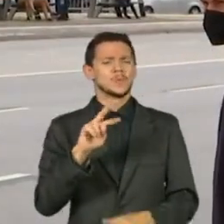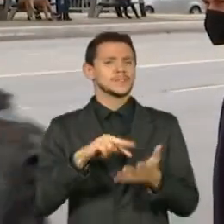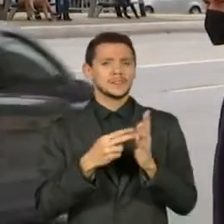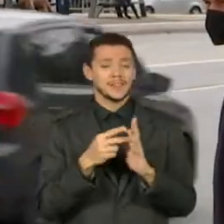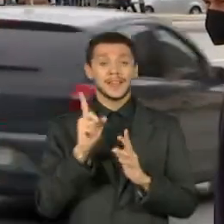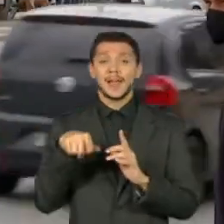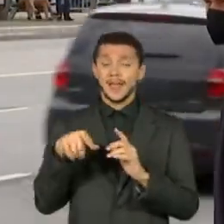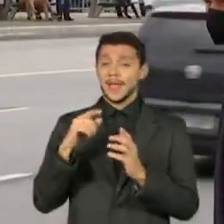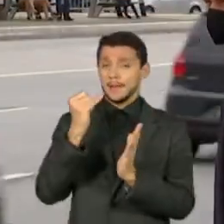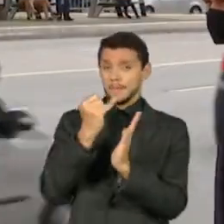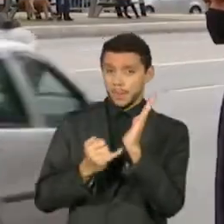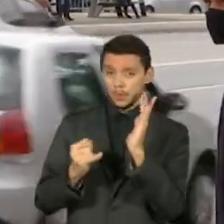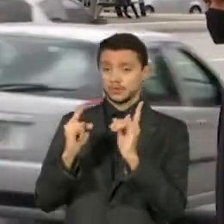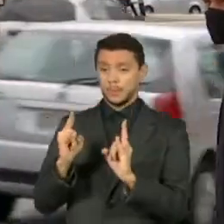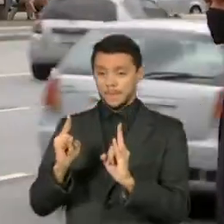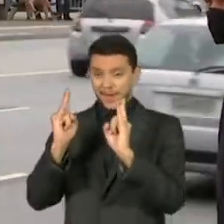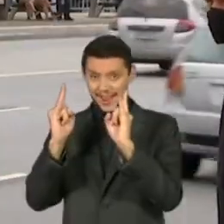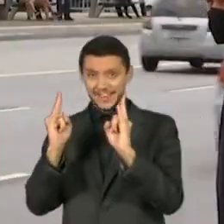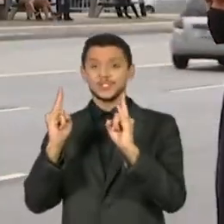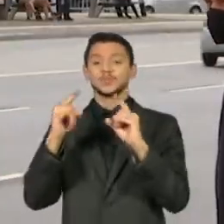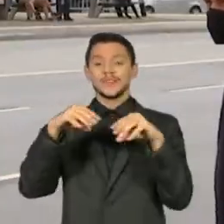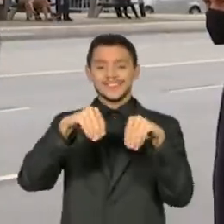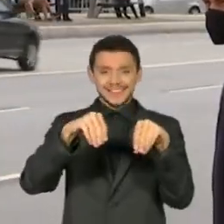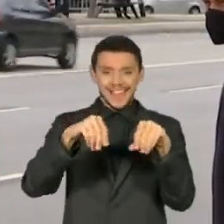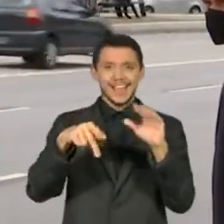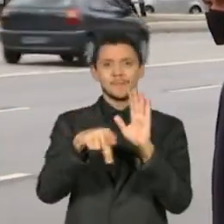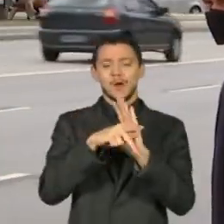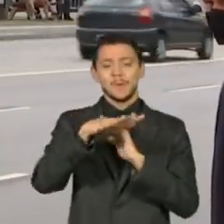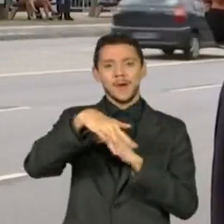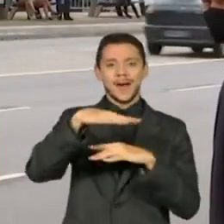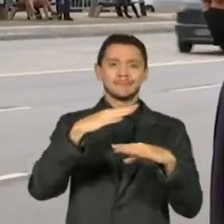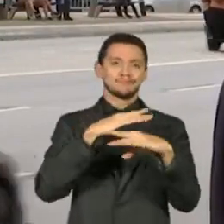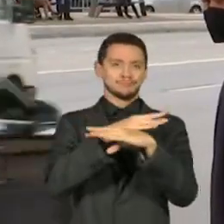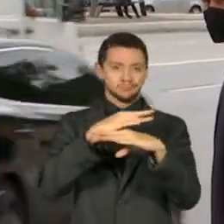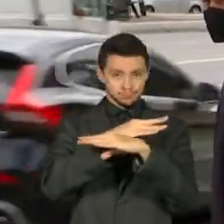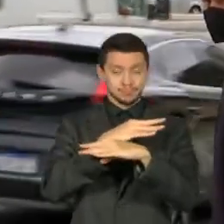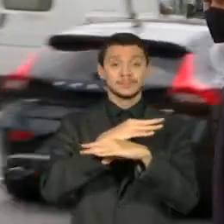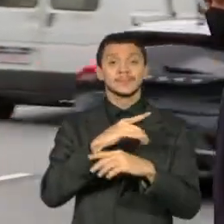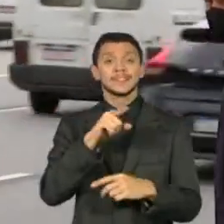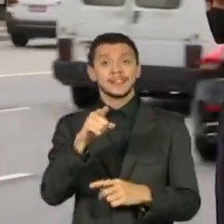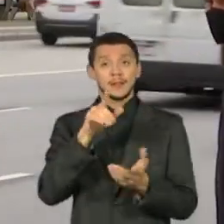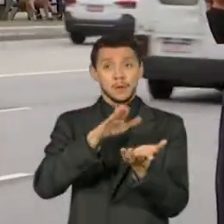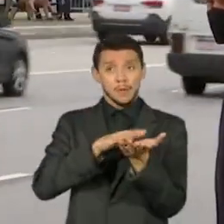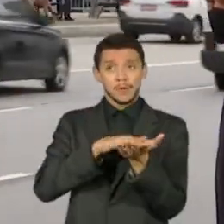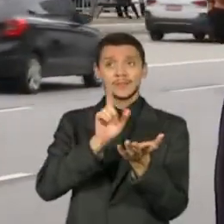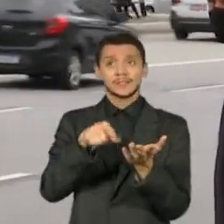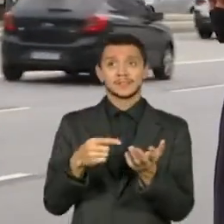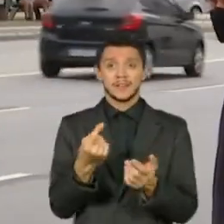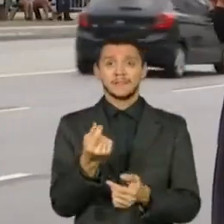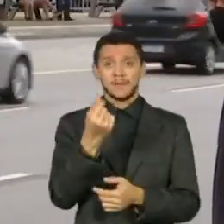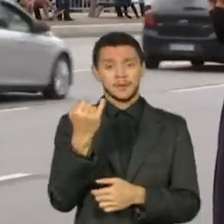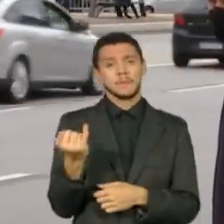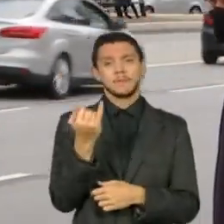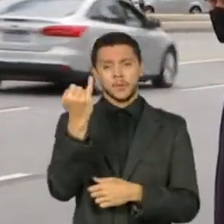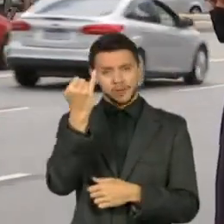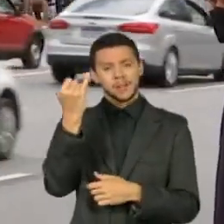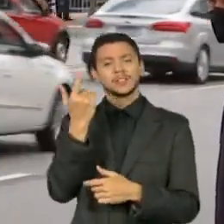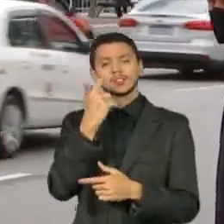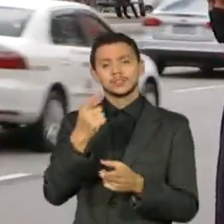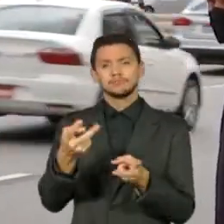e Territorial Urbano. A cobrança é uma parte importante do orçamento do município. Na cidade de São